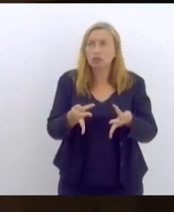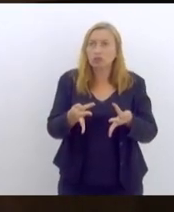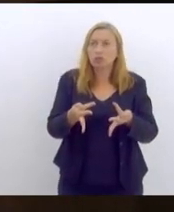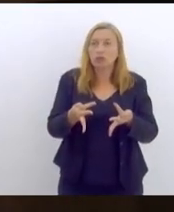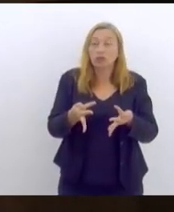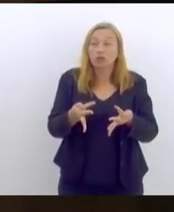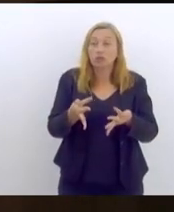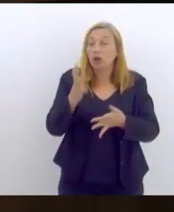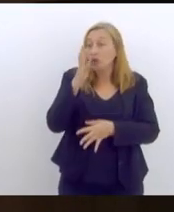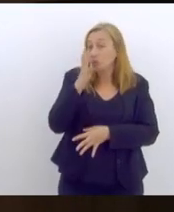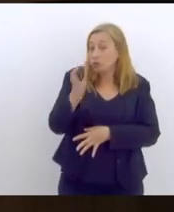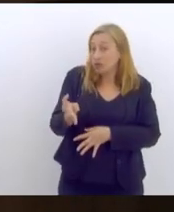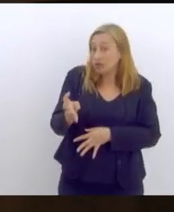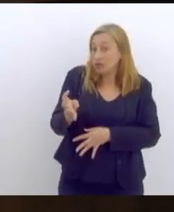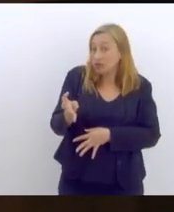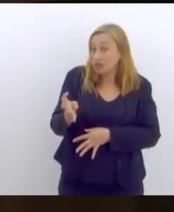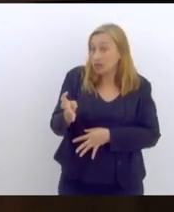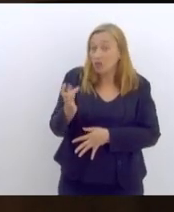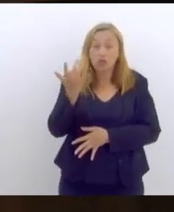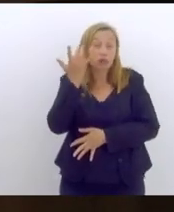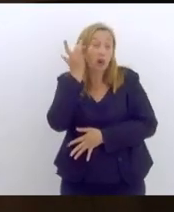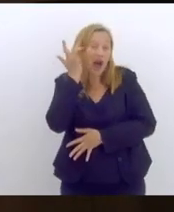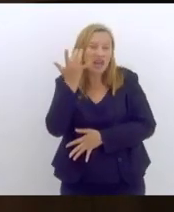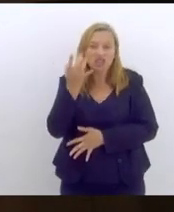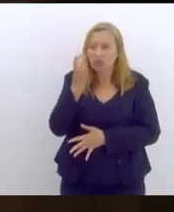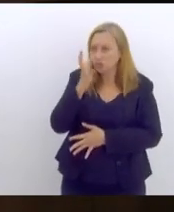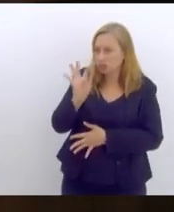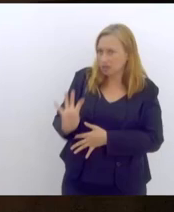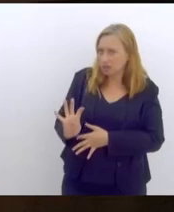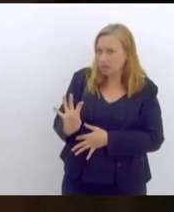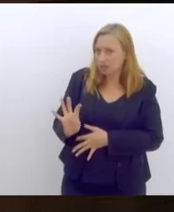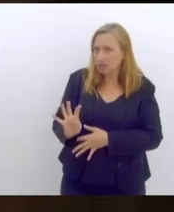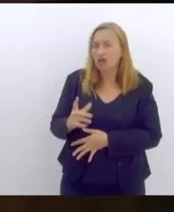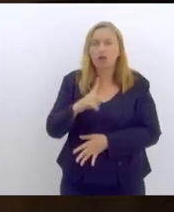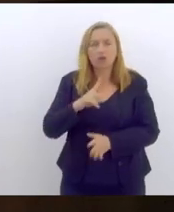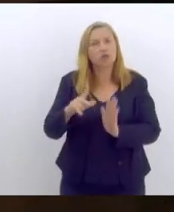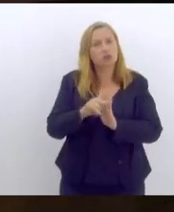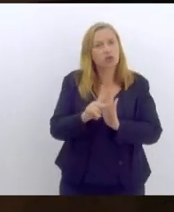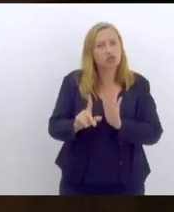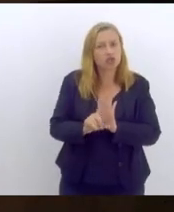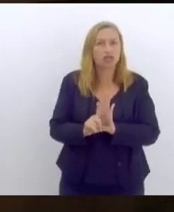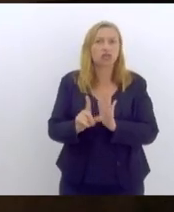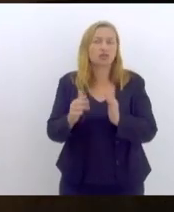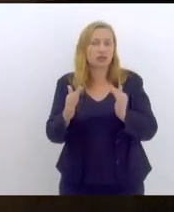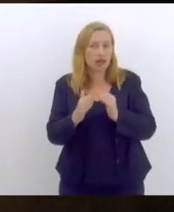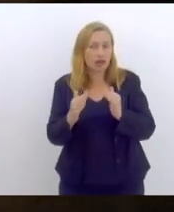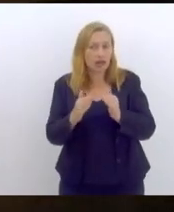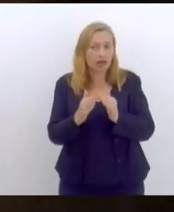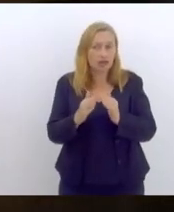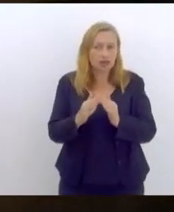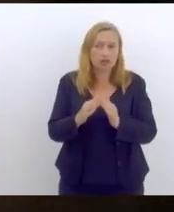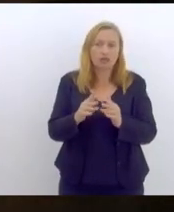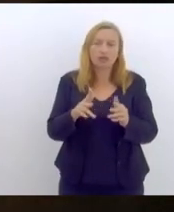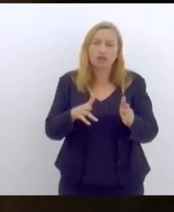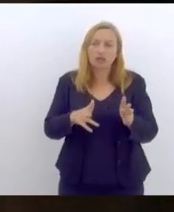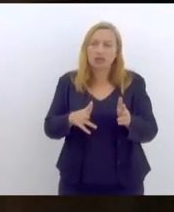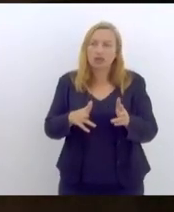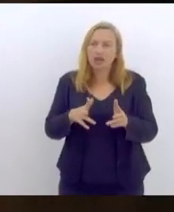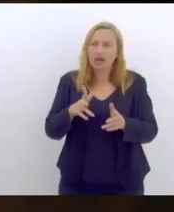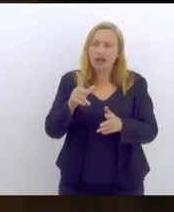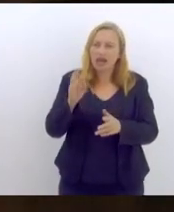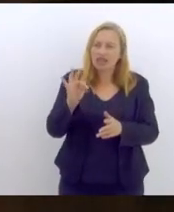suposta acusação, e é o que eu não estou fazendo nenhum juízo de valor. Eu tenho projetos, inclusive, nessa casa, que prevê castração química,